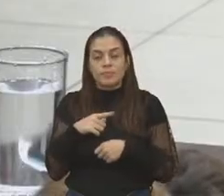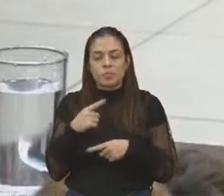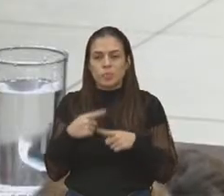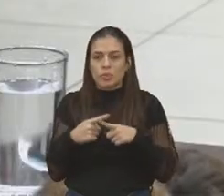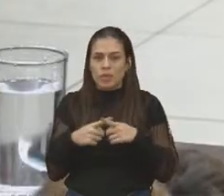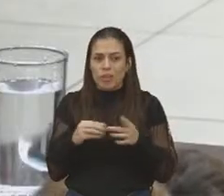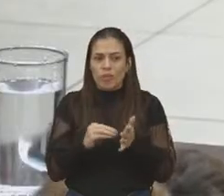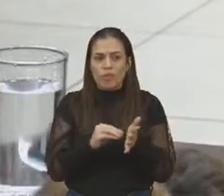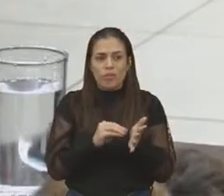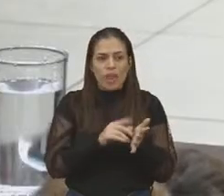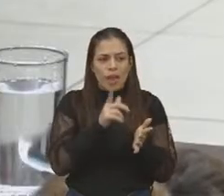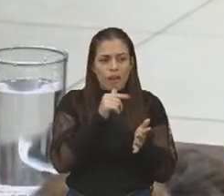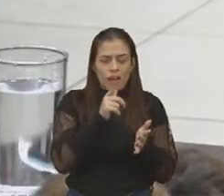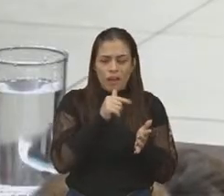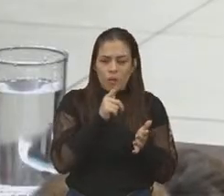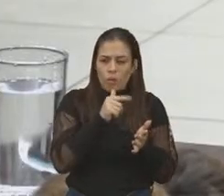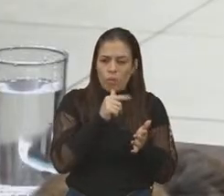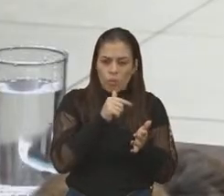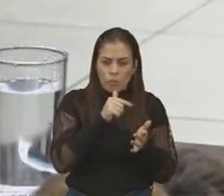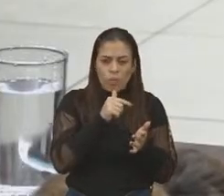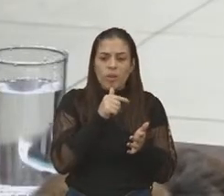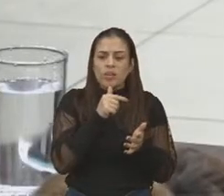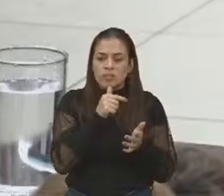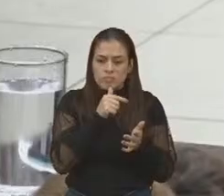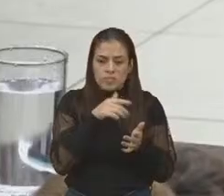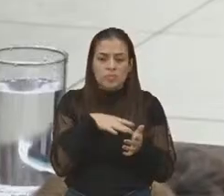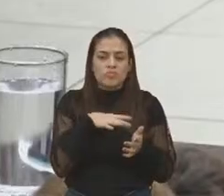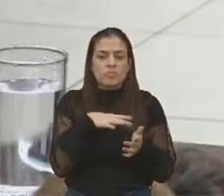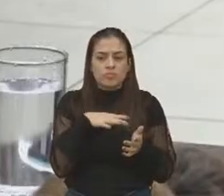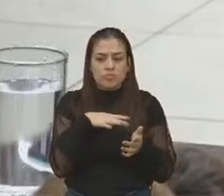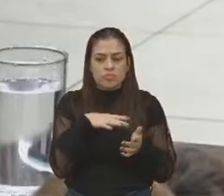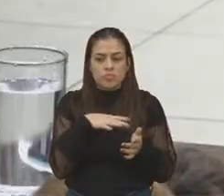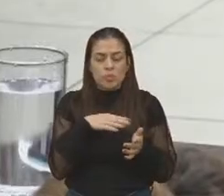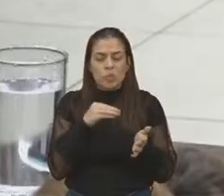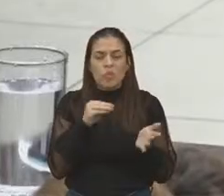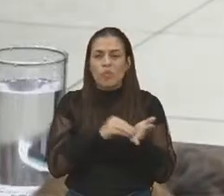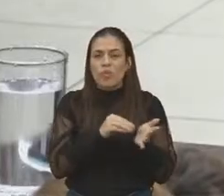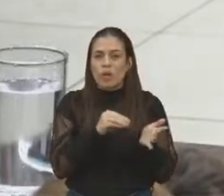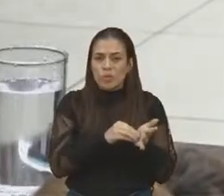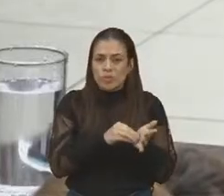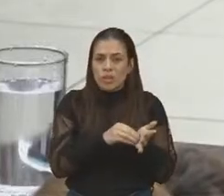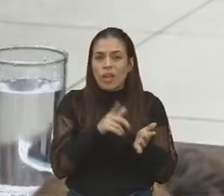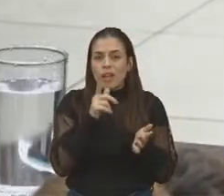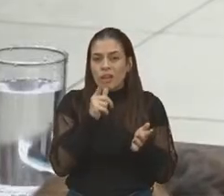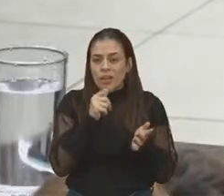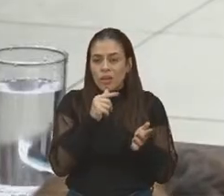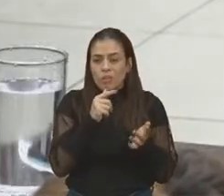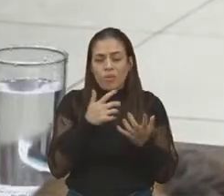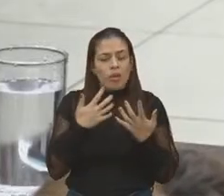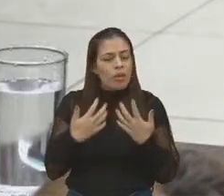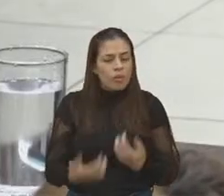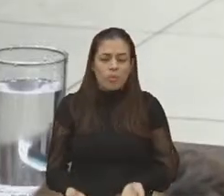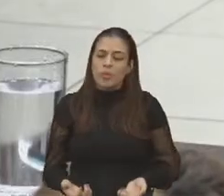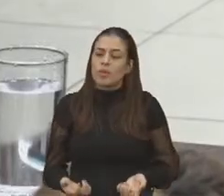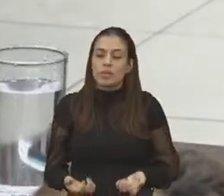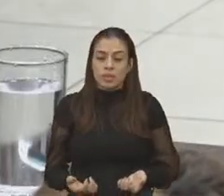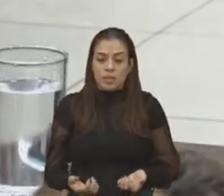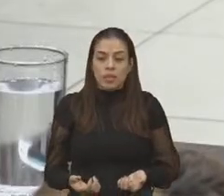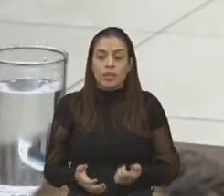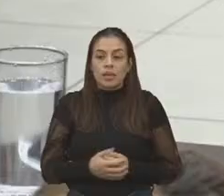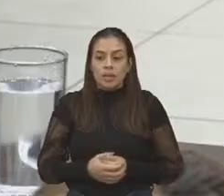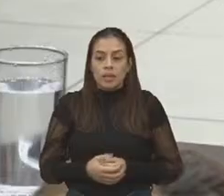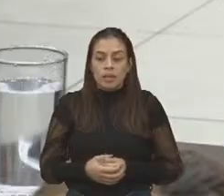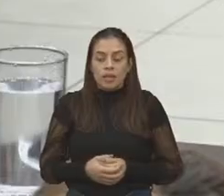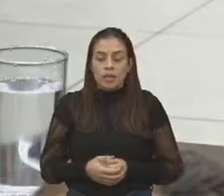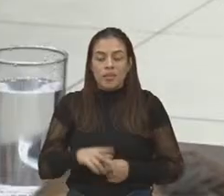falta de água é muito para a nossa cidade de Jacareí. Quando falta água, a gente não aguenta mais,